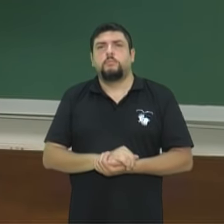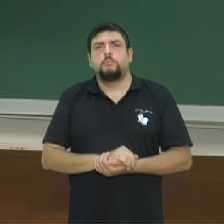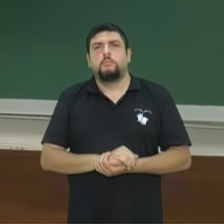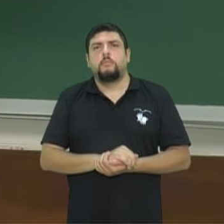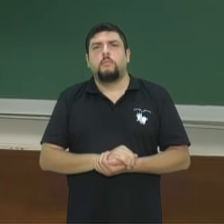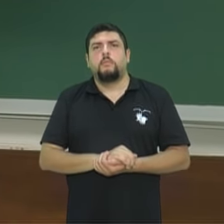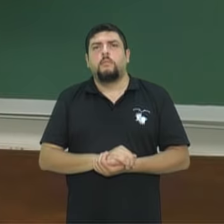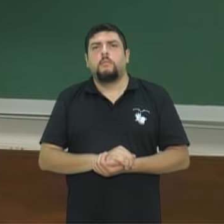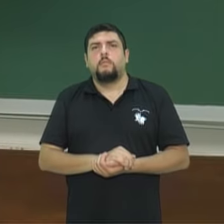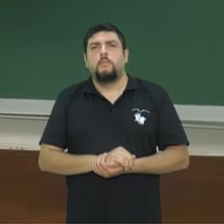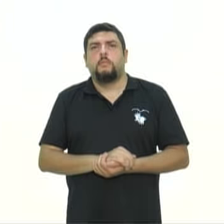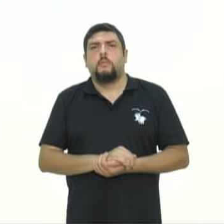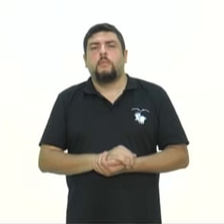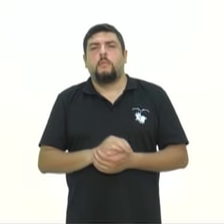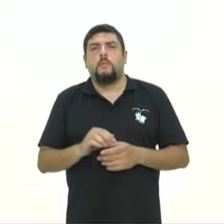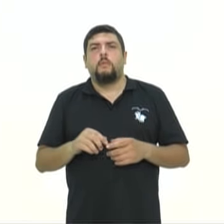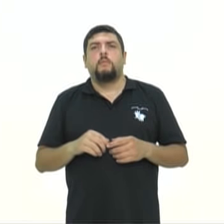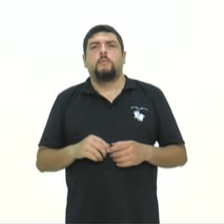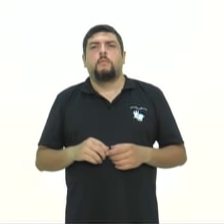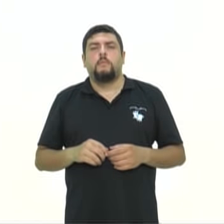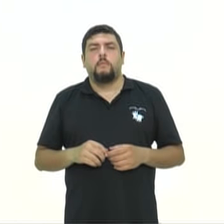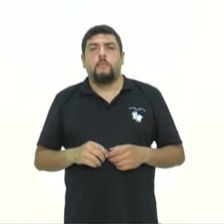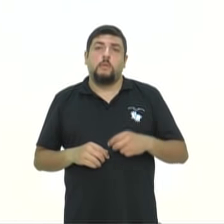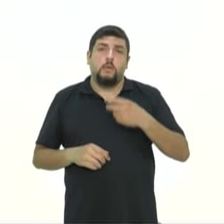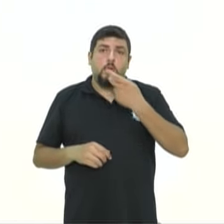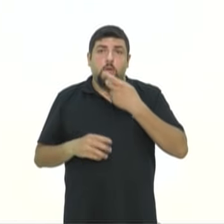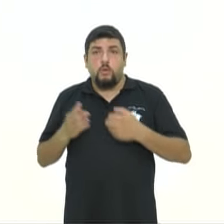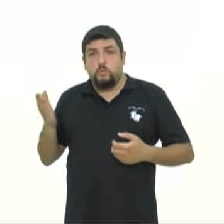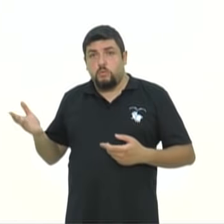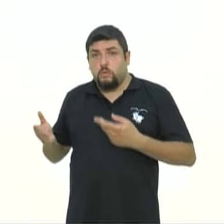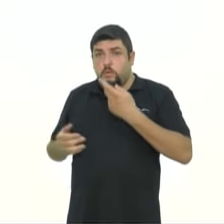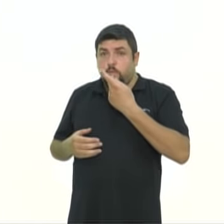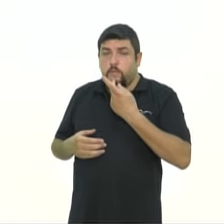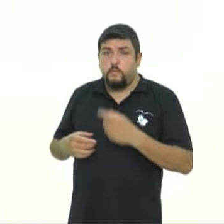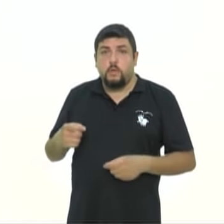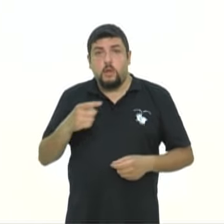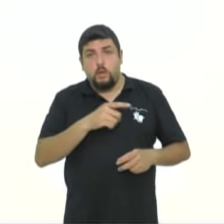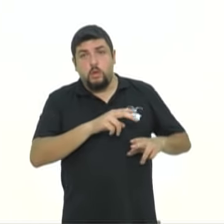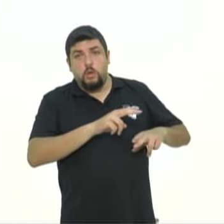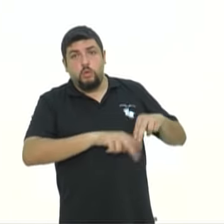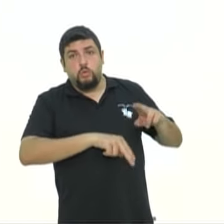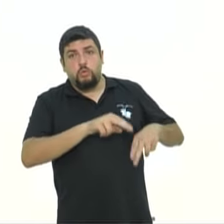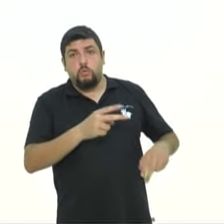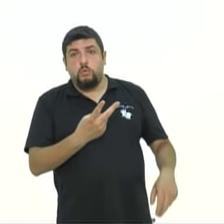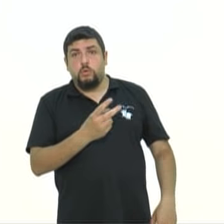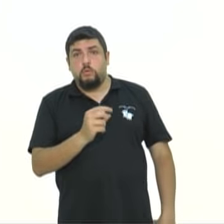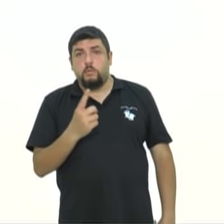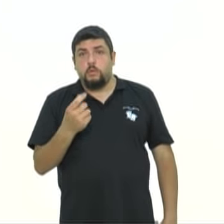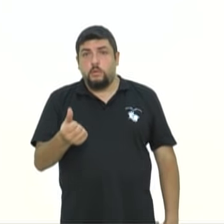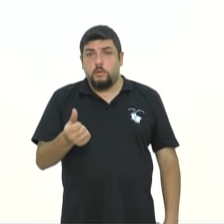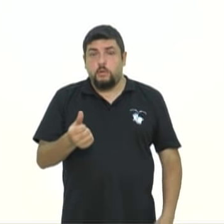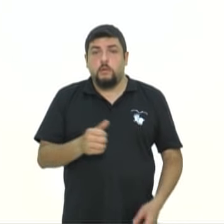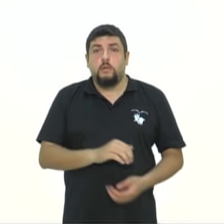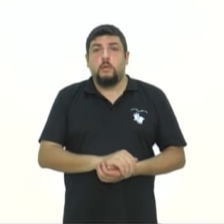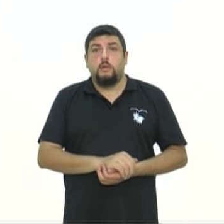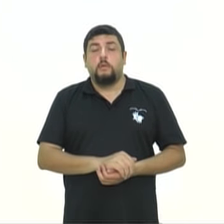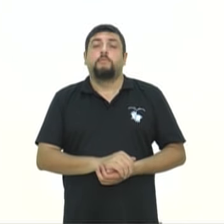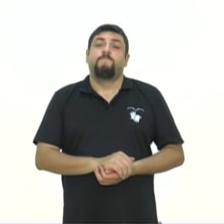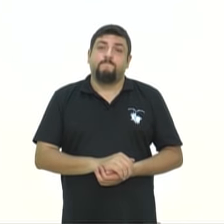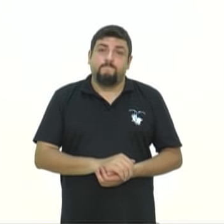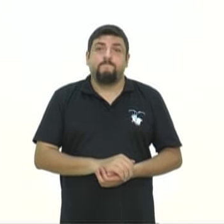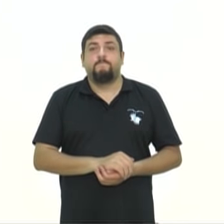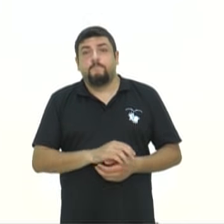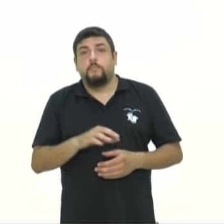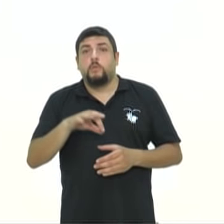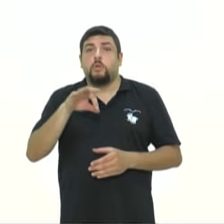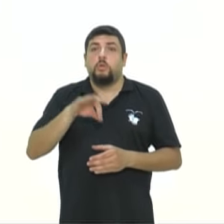E daí ele diz assim, não é tão ruim, né? Ele sai do vermelho em junho de 2016, chá de camomila para 2 então,